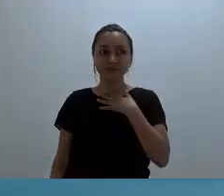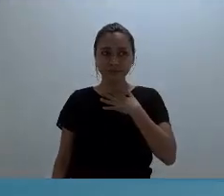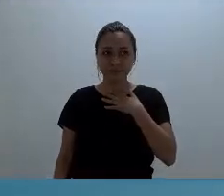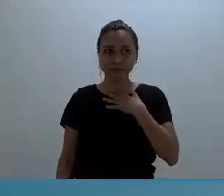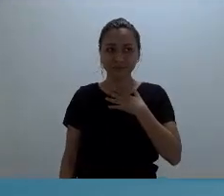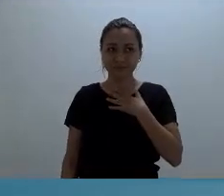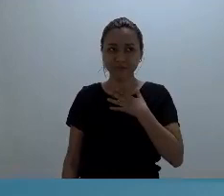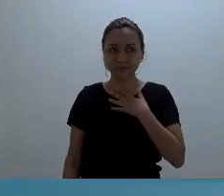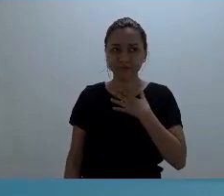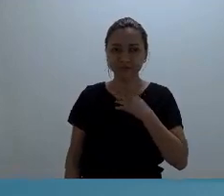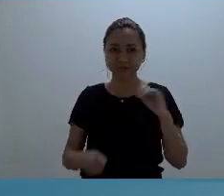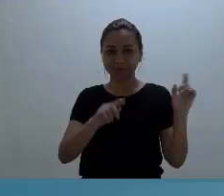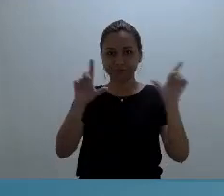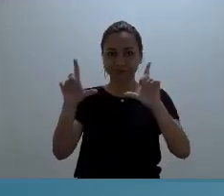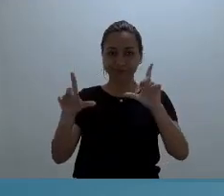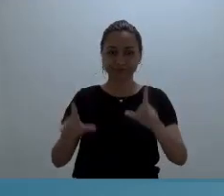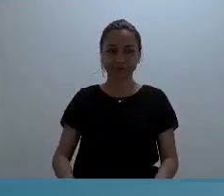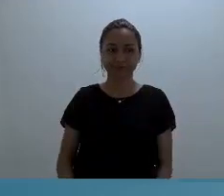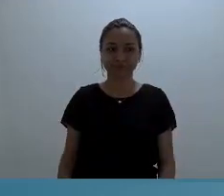colegas, né?